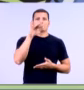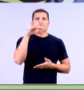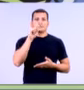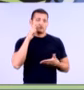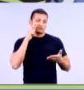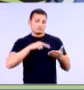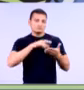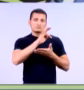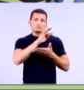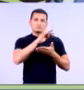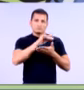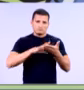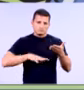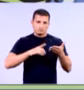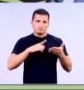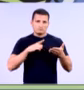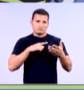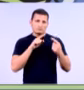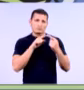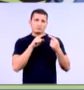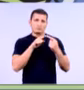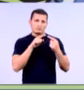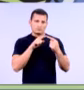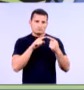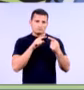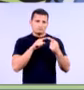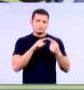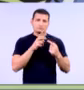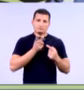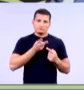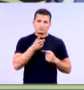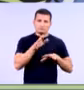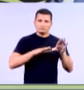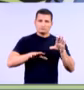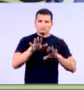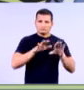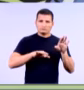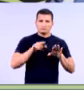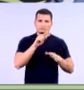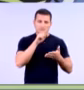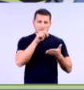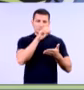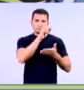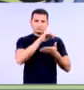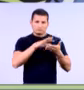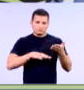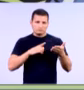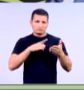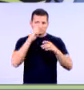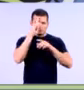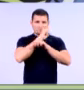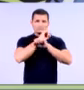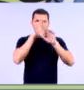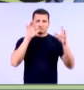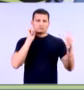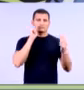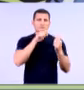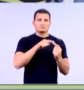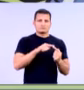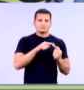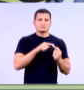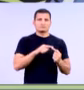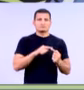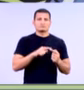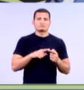você gostaria de passar, sempre tomando cuidado para que esse texto seja coeso, claro, objetivo. A